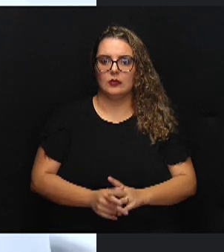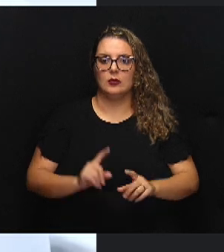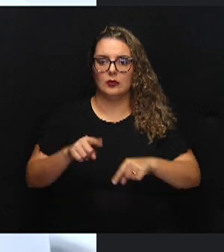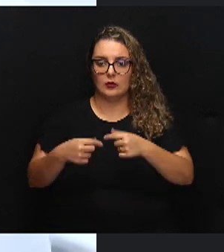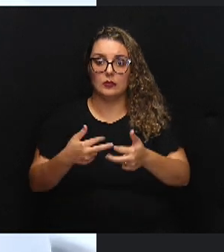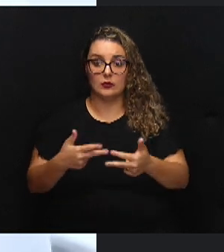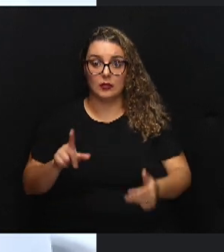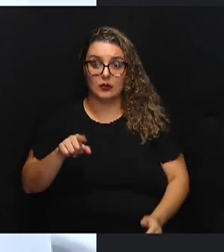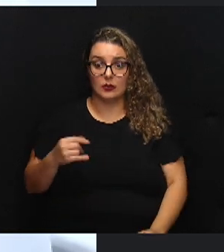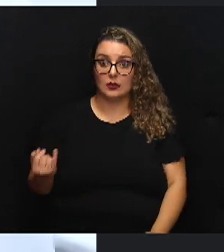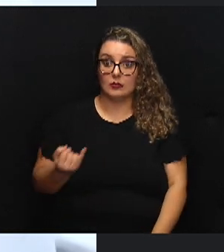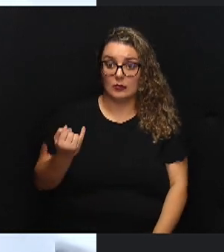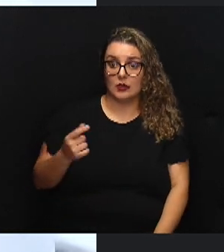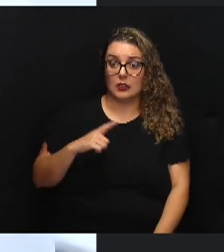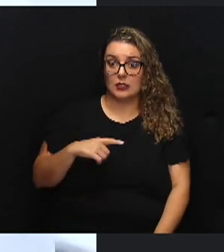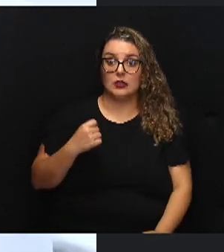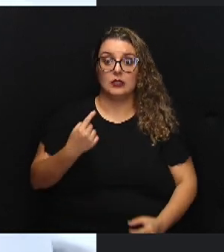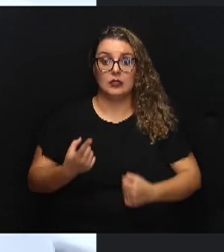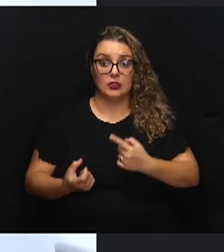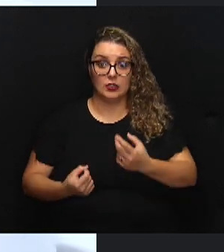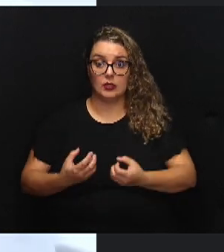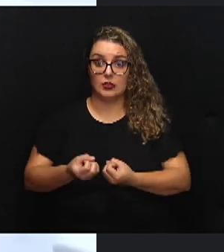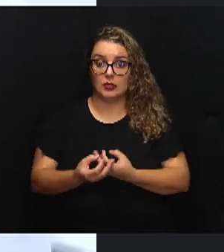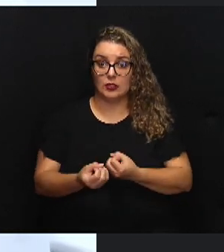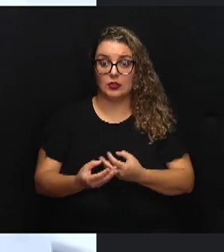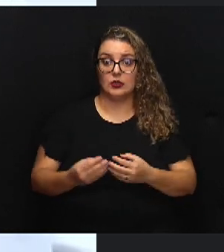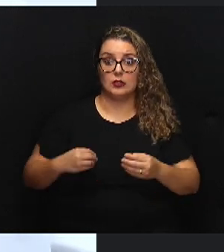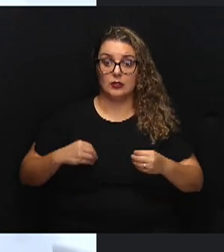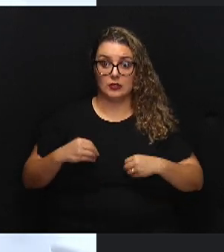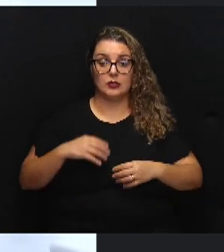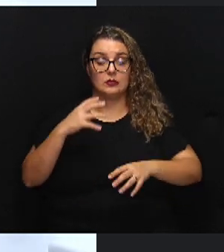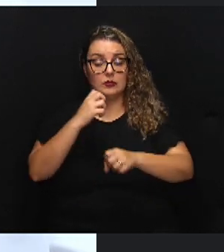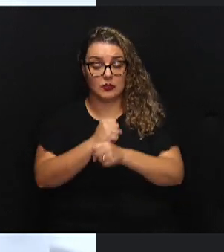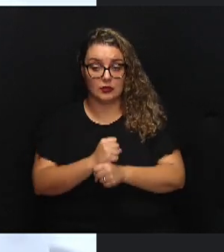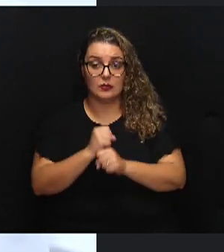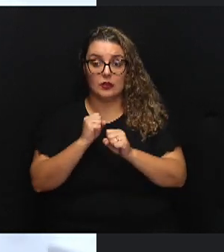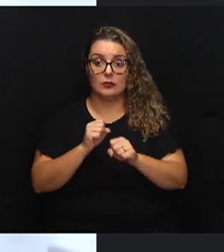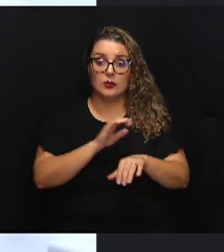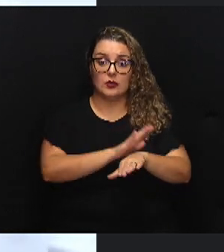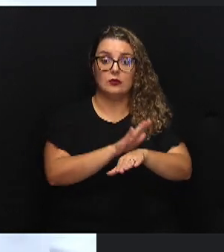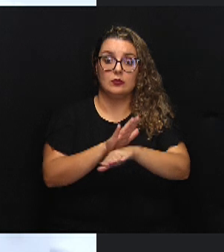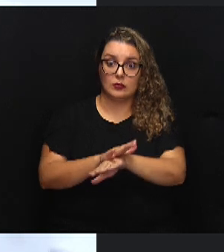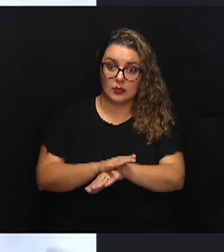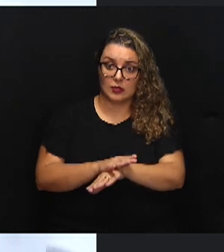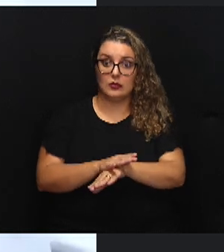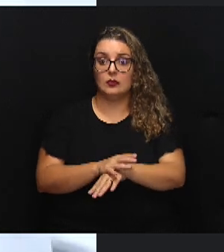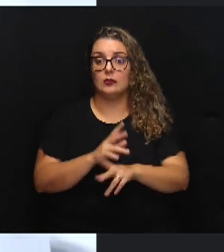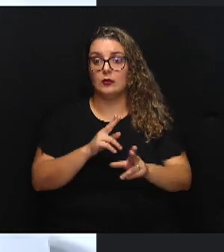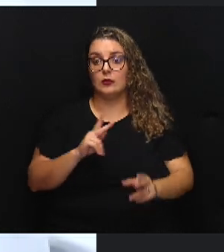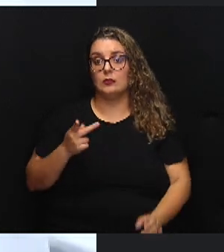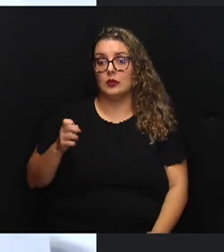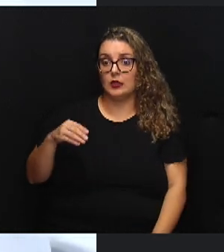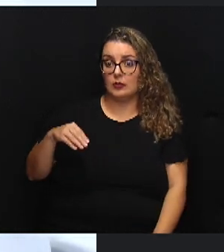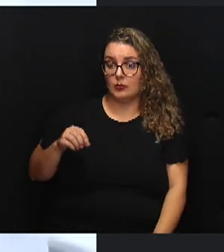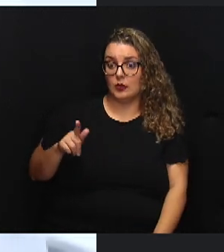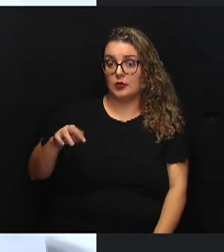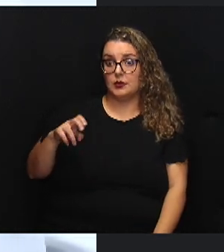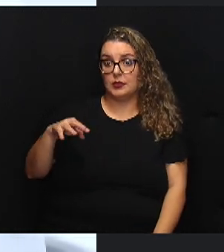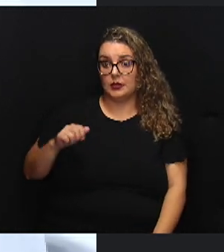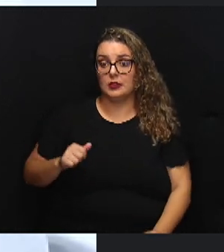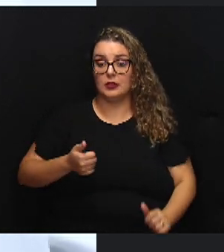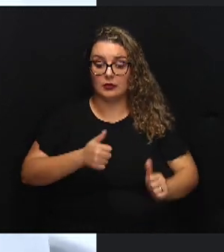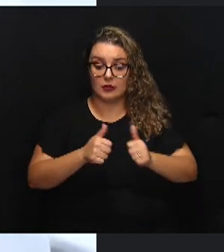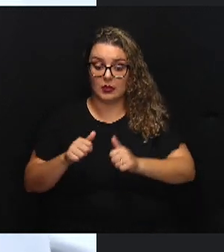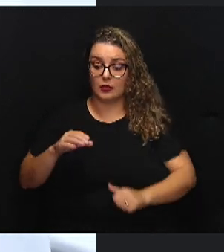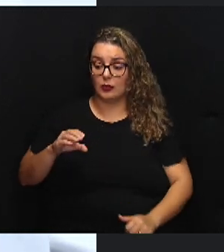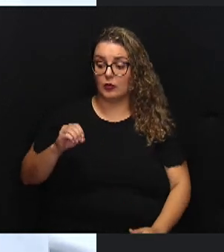que é importante é que existem alguns dados de exames gerais que podem também auxiliar o médico, como hemograma, avaliação da